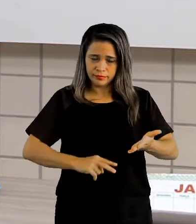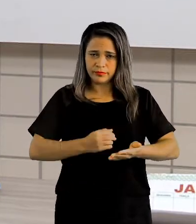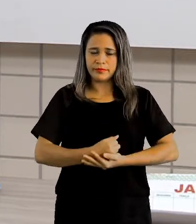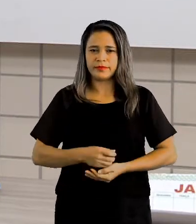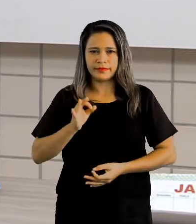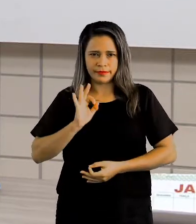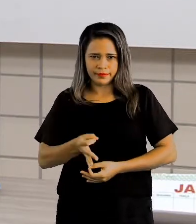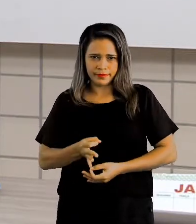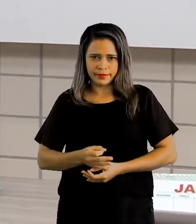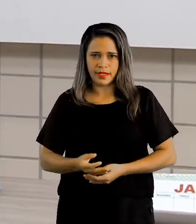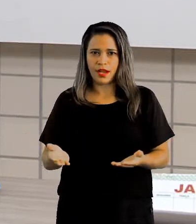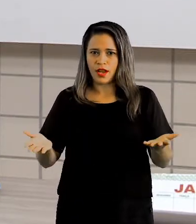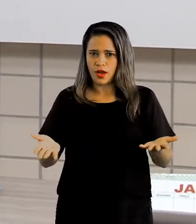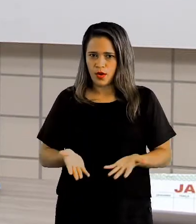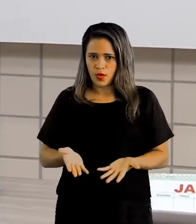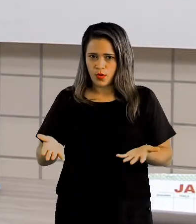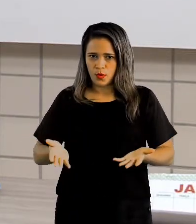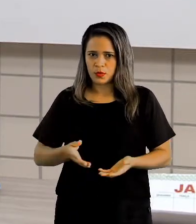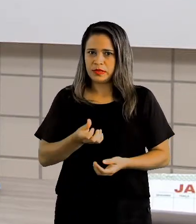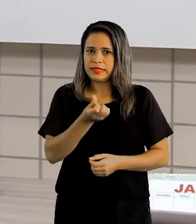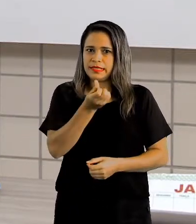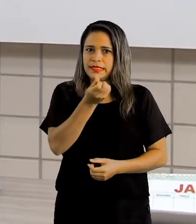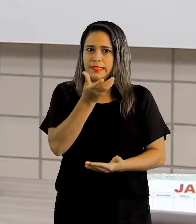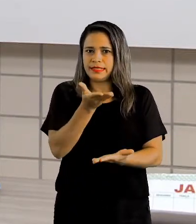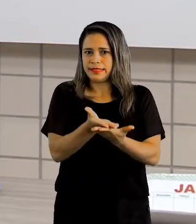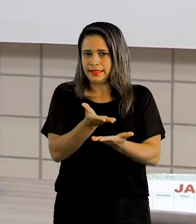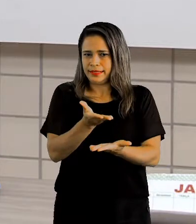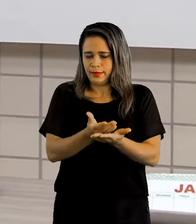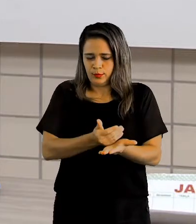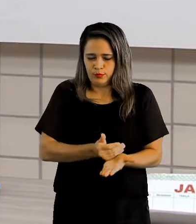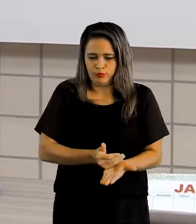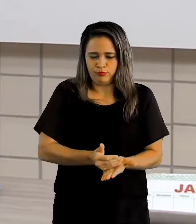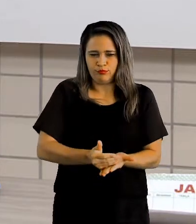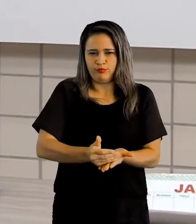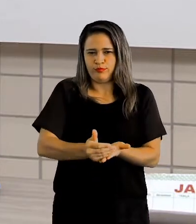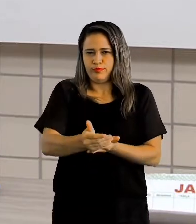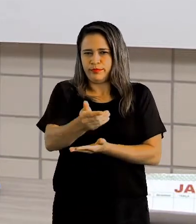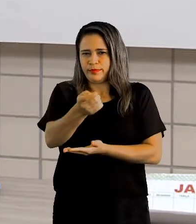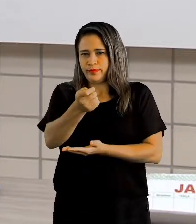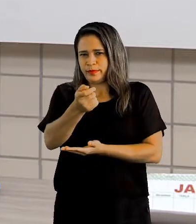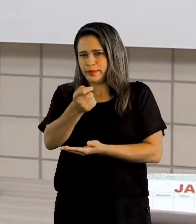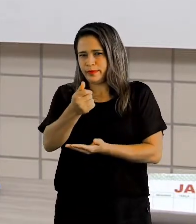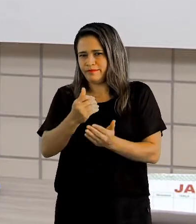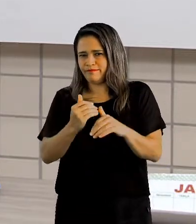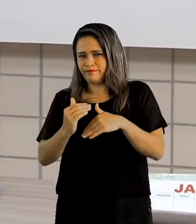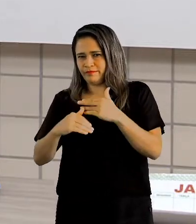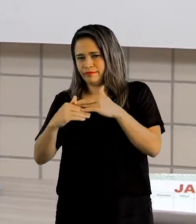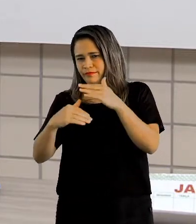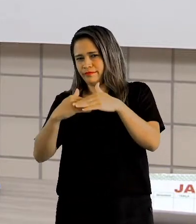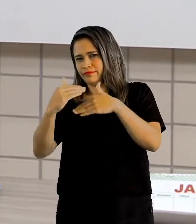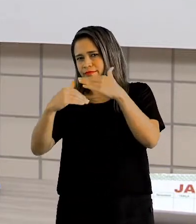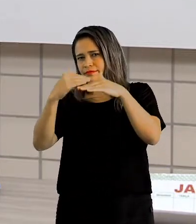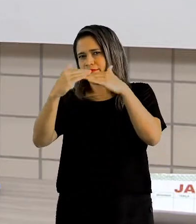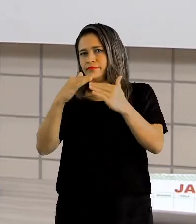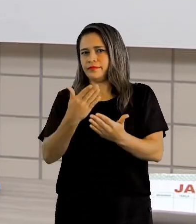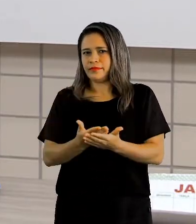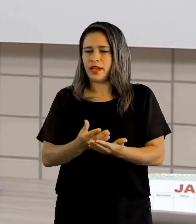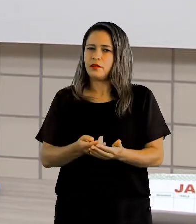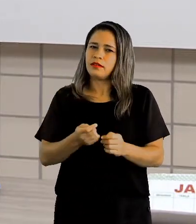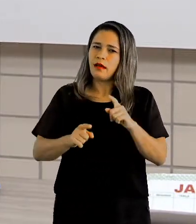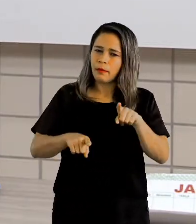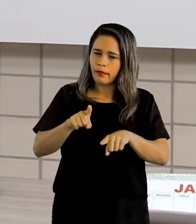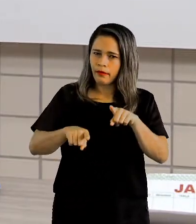E hoje é a nossa 6ª aula. Nós vamos continuar falando um pouquinho sobre a construção e vamos trabalhar alguns gêneros